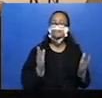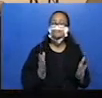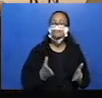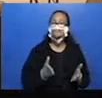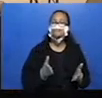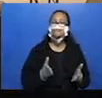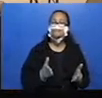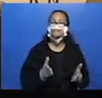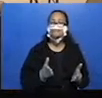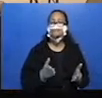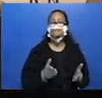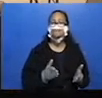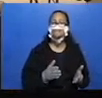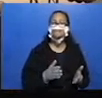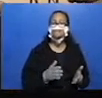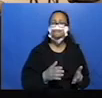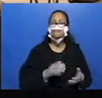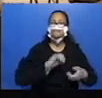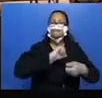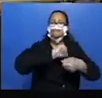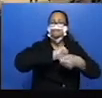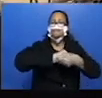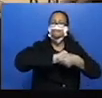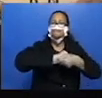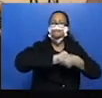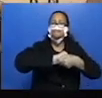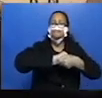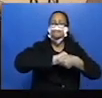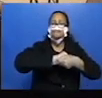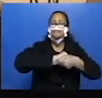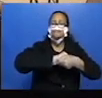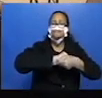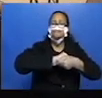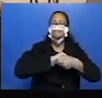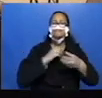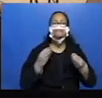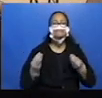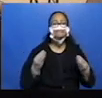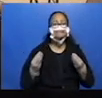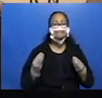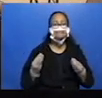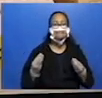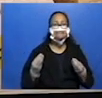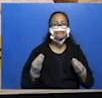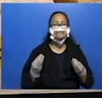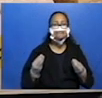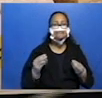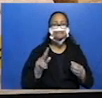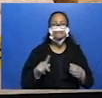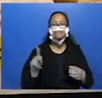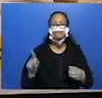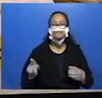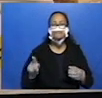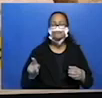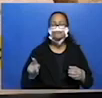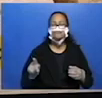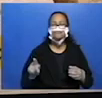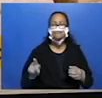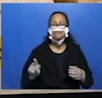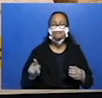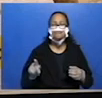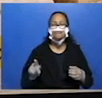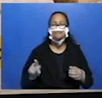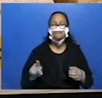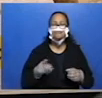se eu quero dar uma qualidade ou dizer como esses substantivos são, professora, a gente coloca o quê? Os adjetivos. Vamos